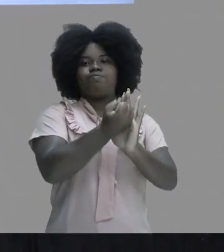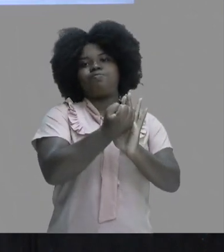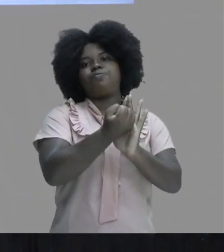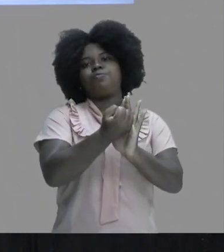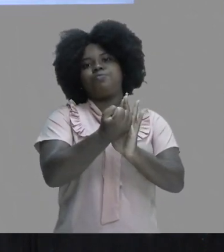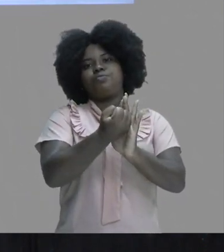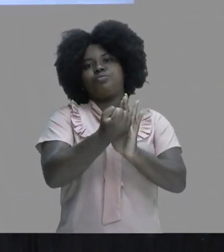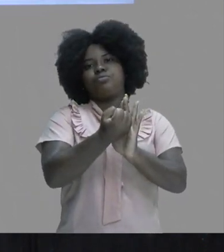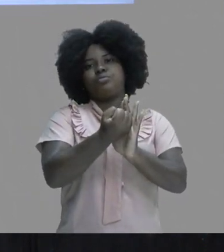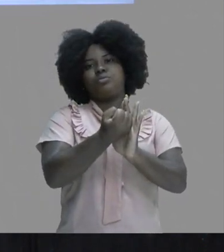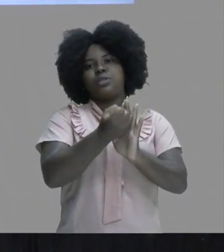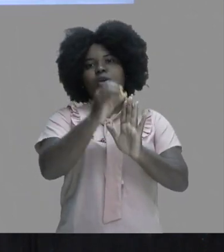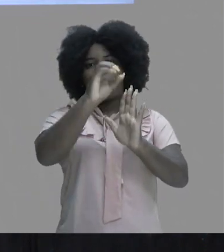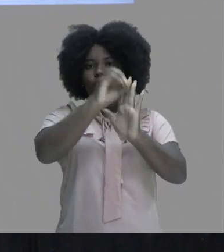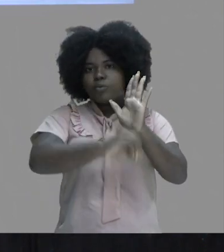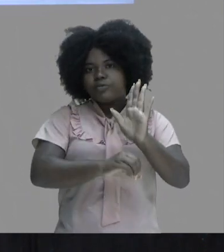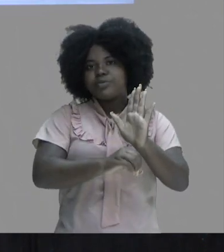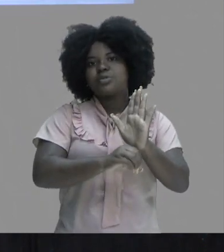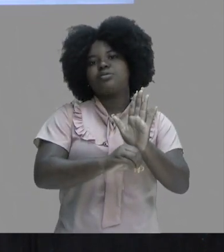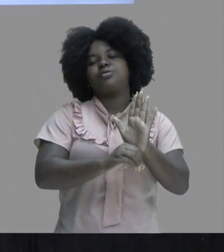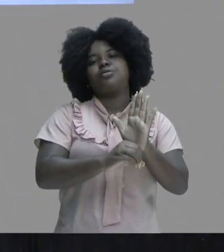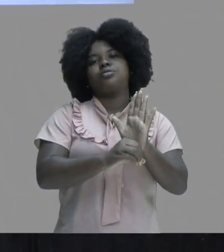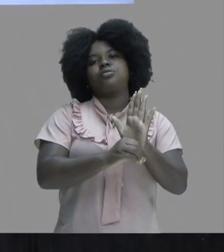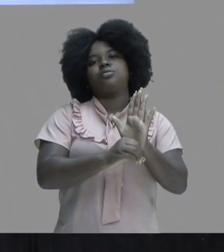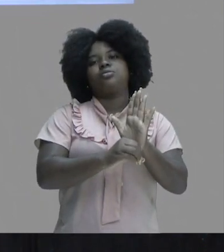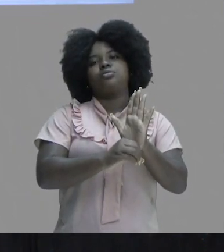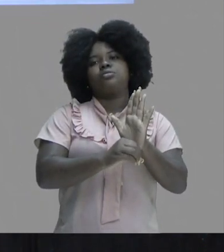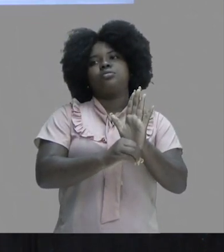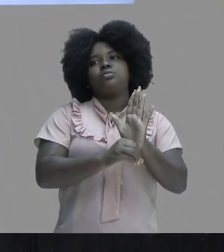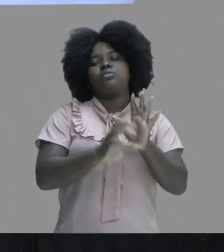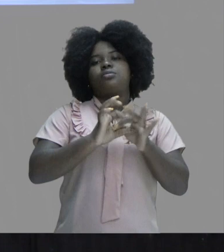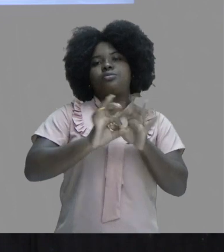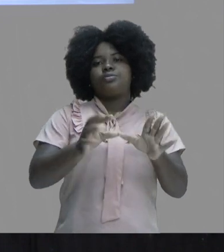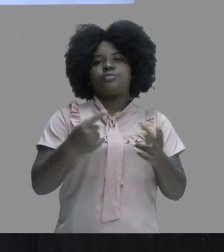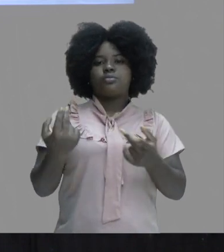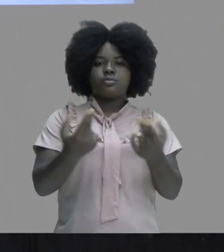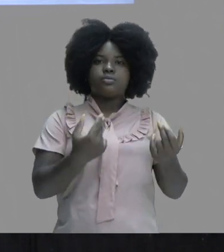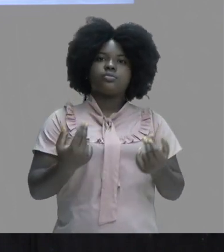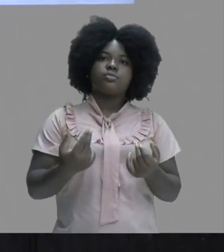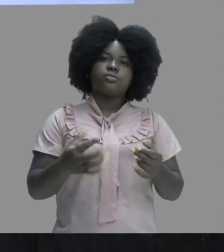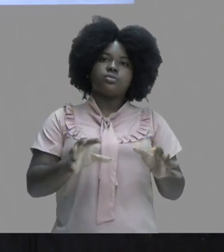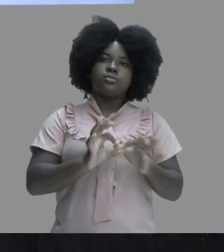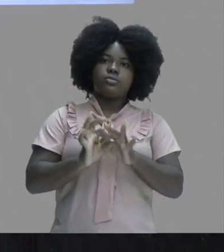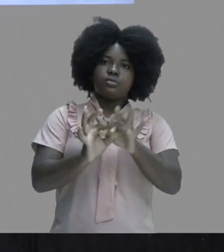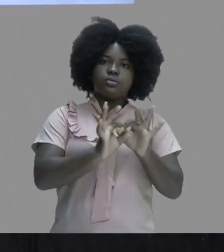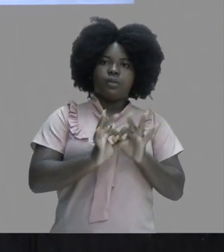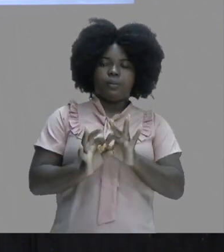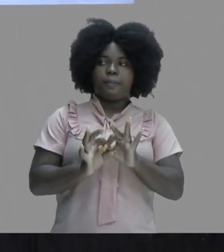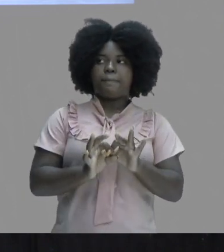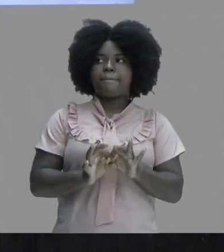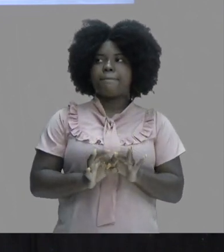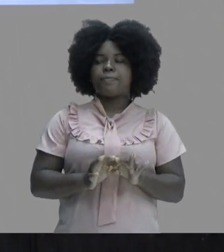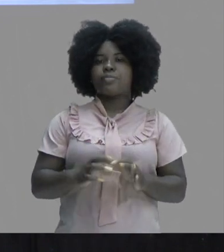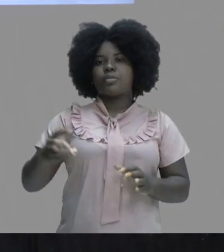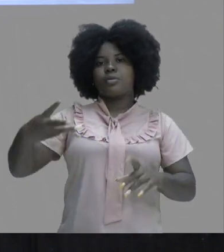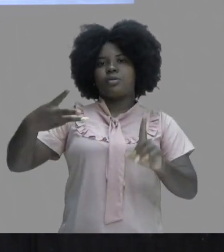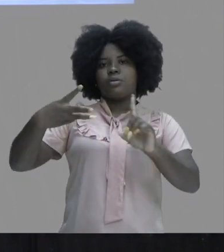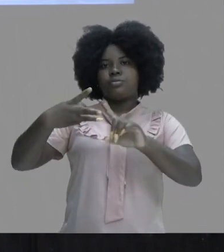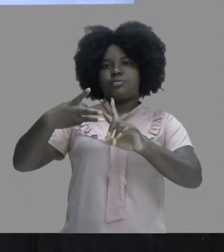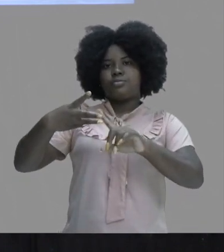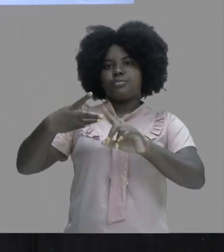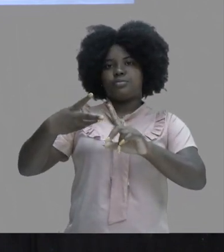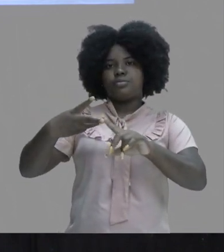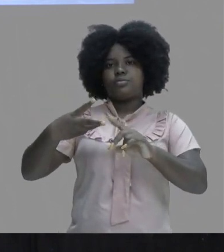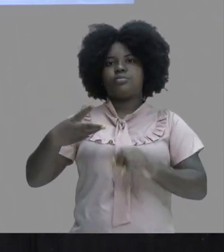inspiração nesses ideais de liberdade, de igualdade e de fraternidade. Artigo